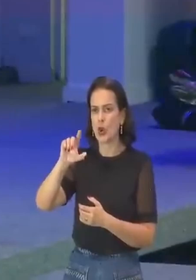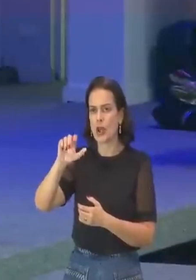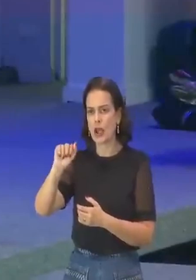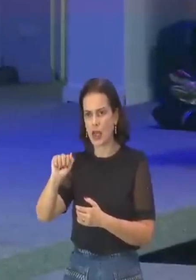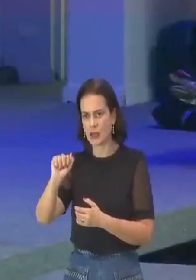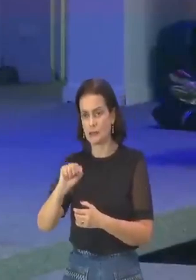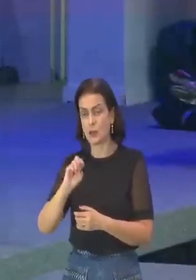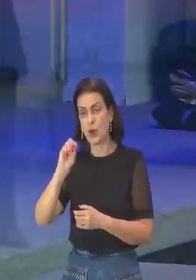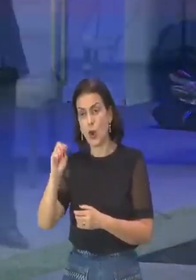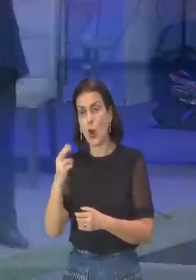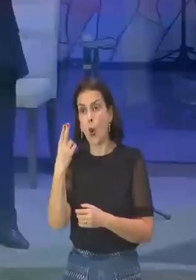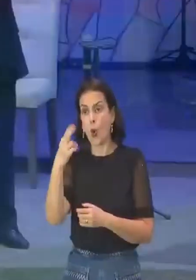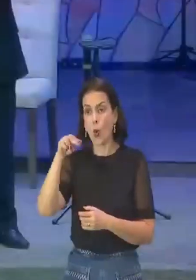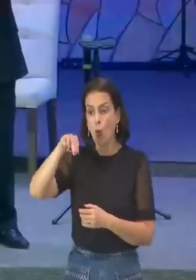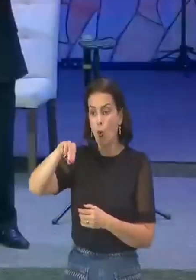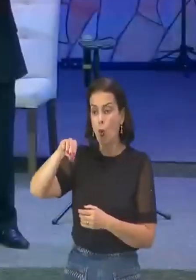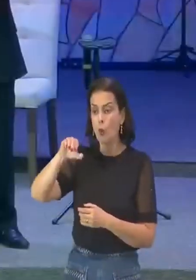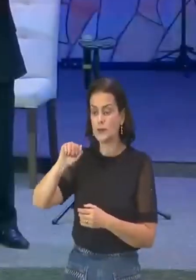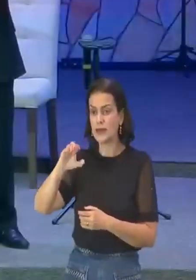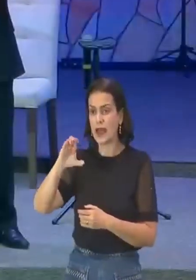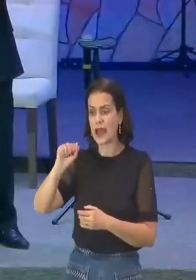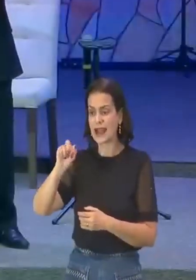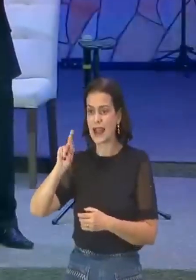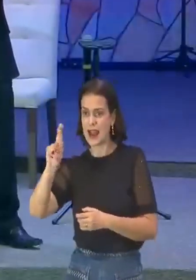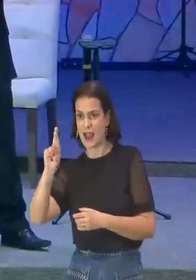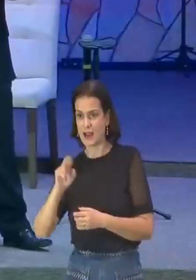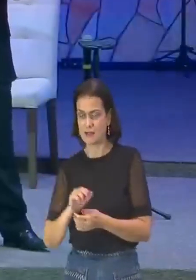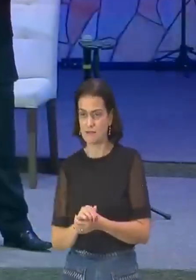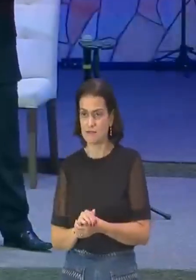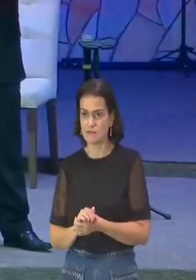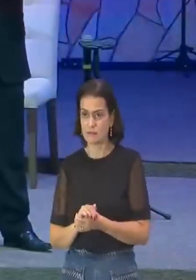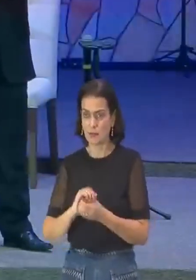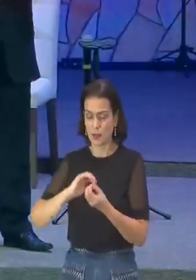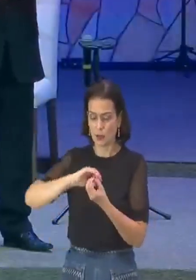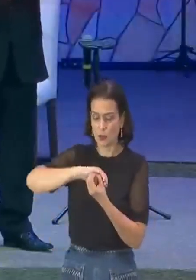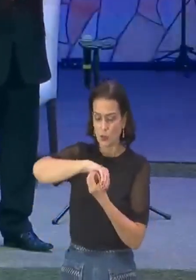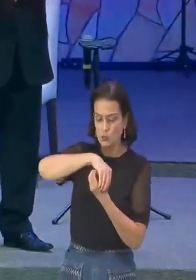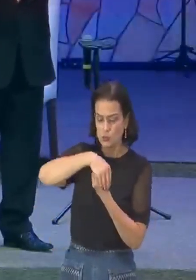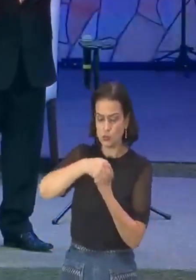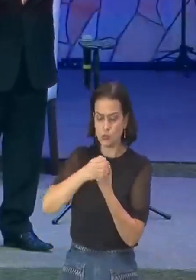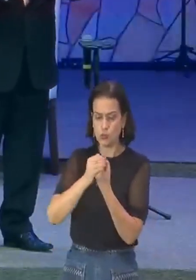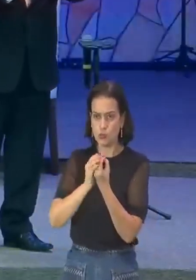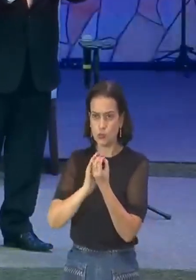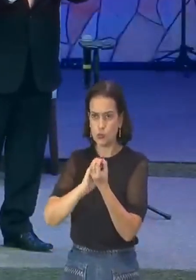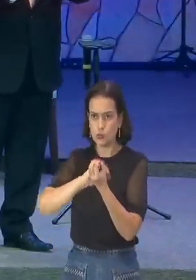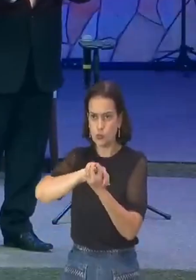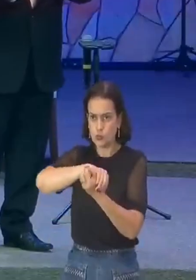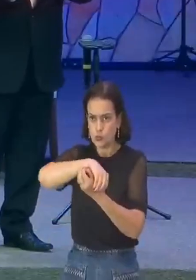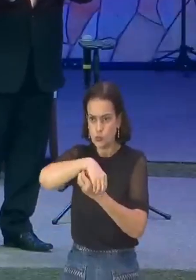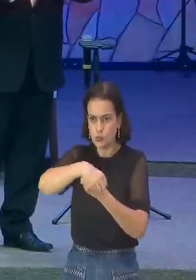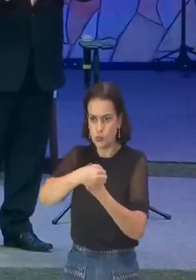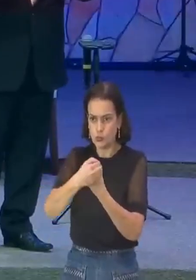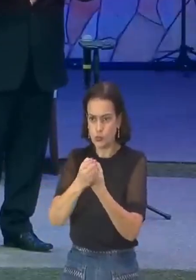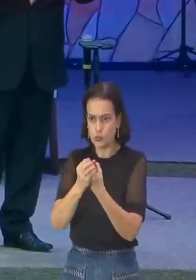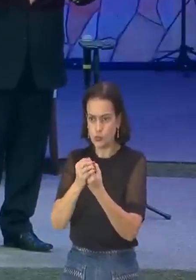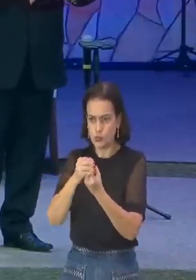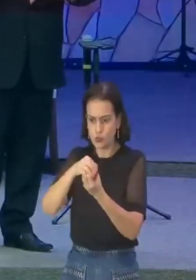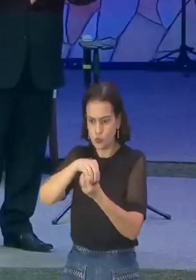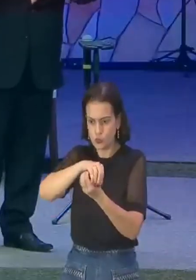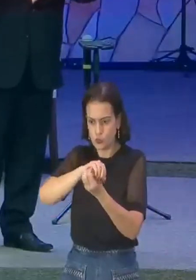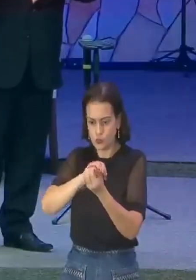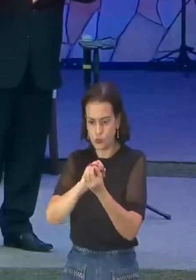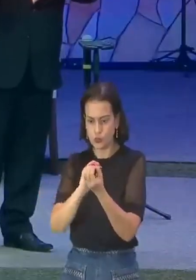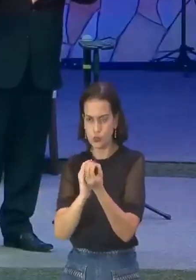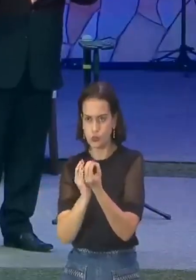biólogos se pronunciei errado, vai envolvendo então este corpo,